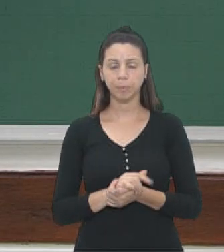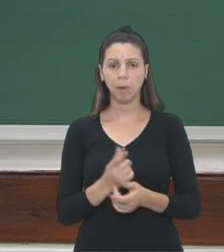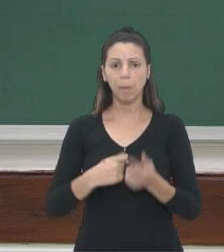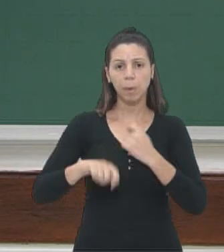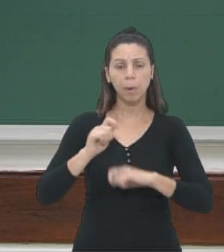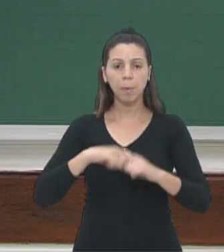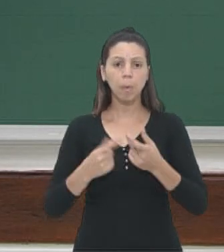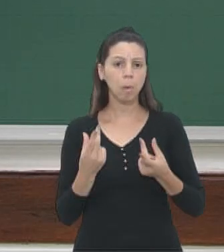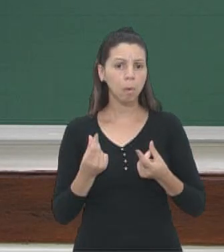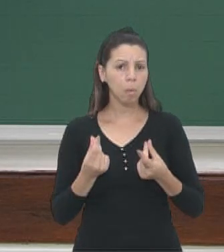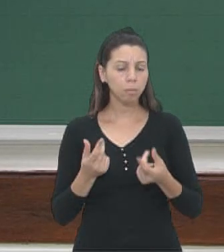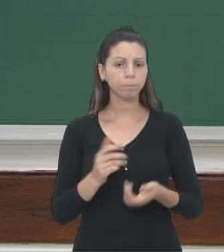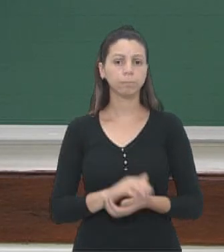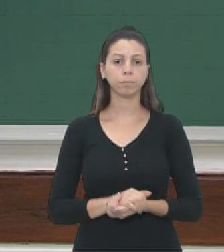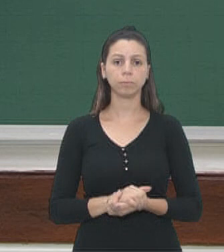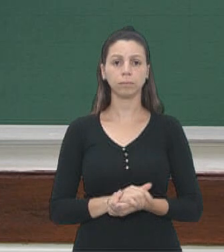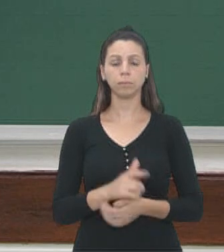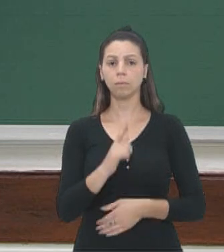nós temos